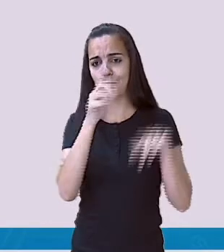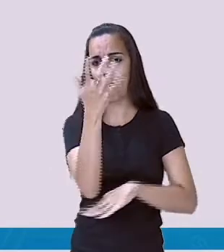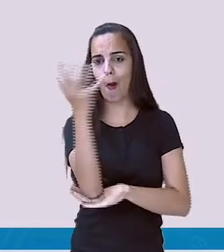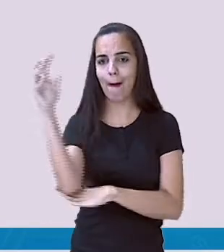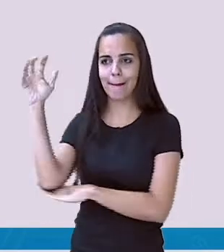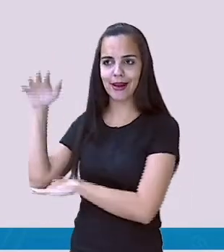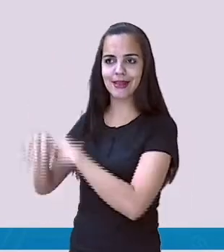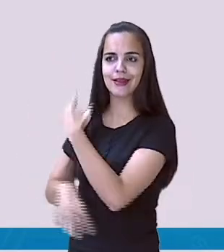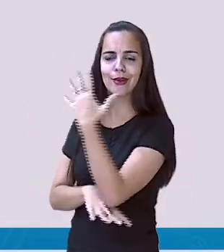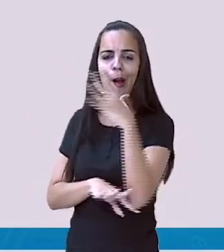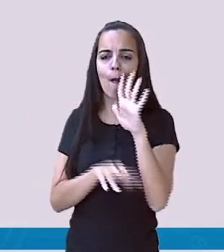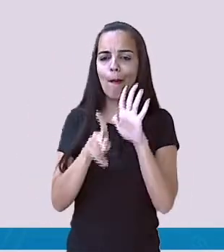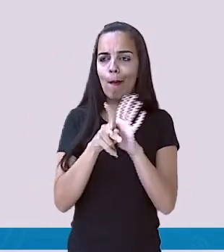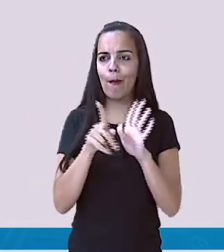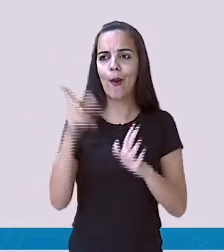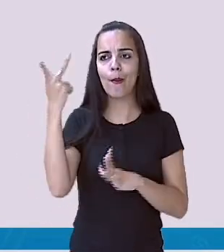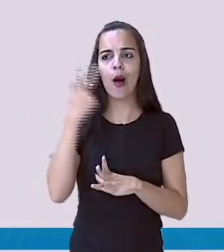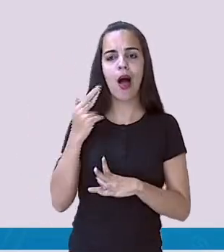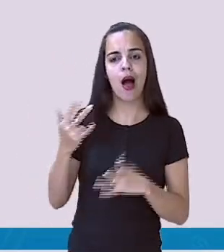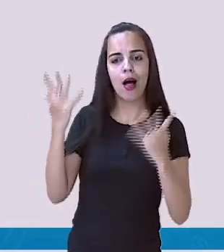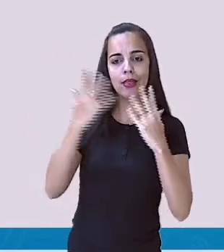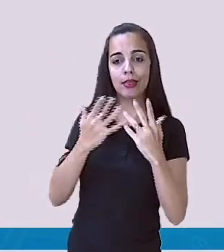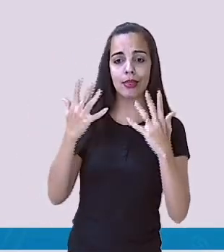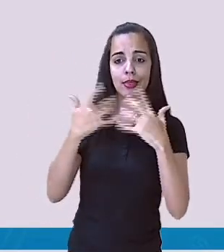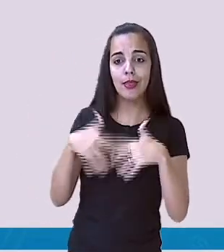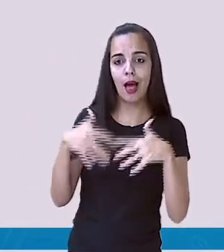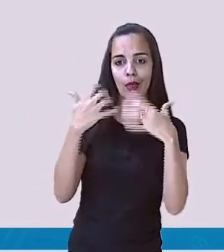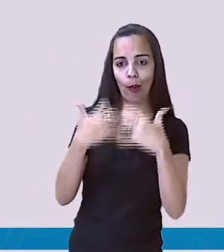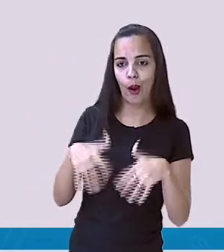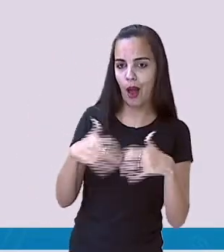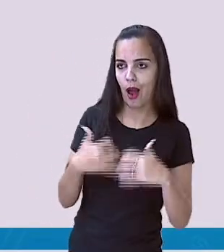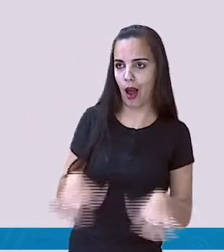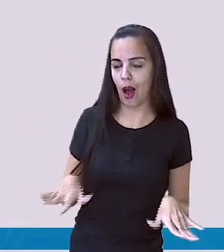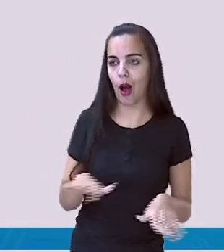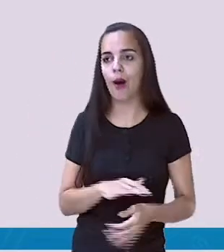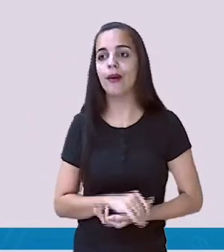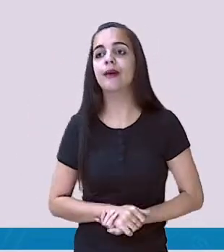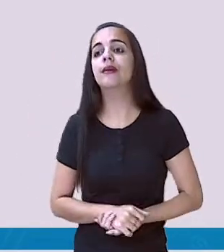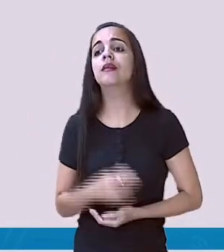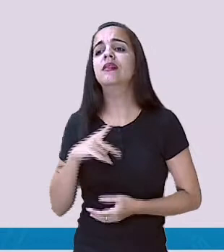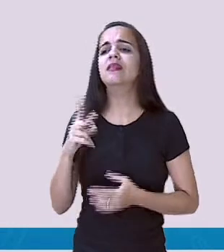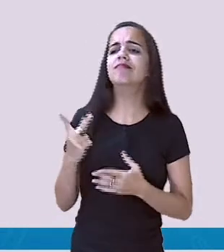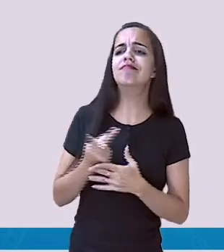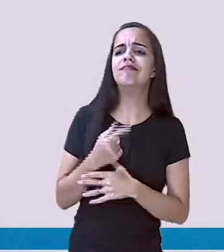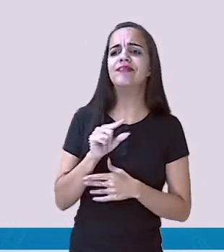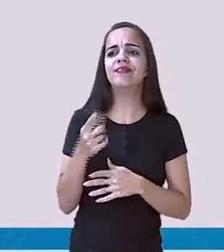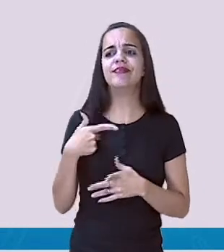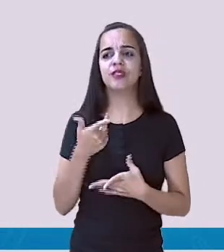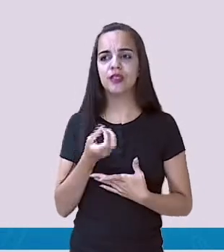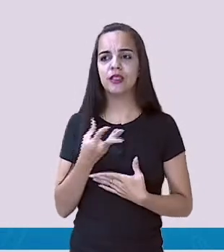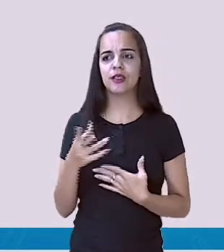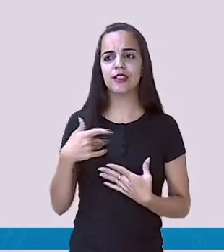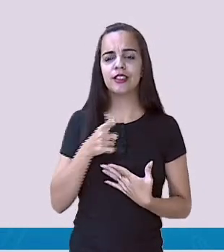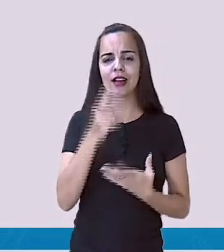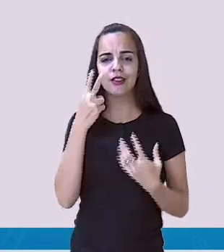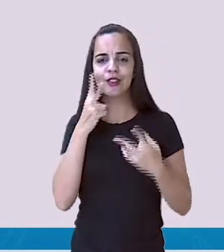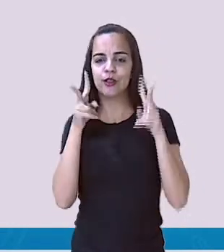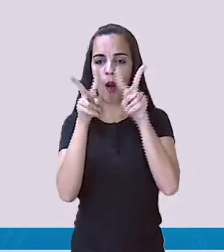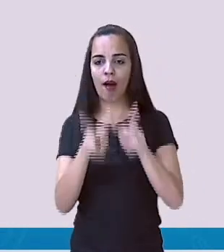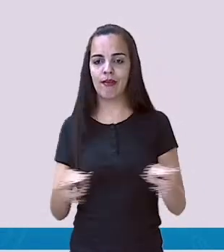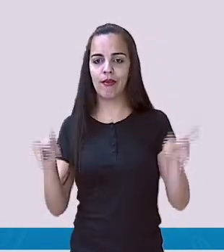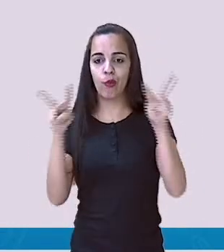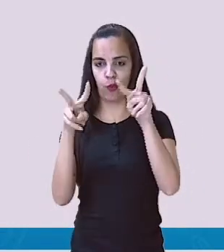a gente vê uma imagem que tem essas características aí, geralmente a gente está vendo uma praia, né? E que são diversamente